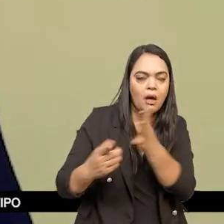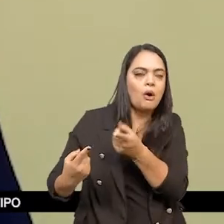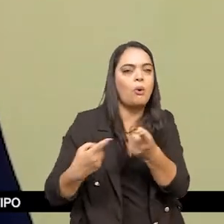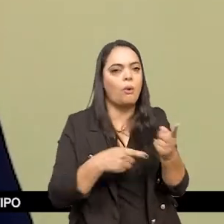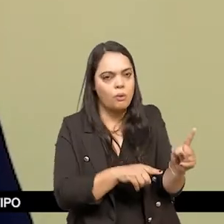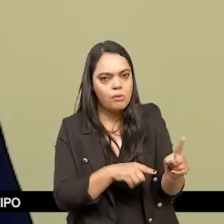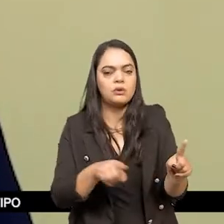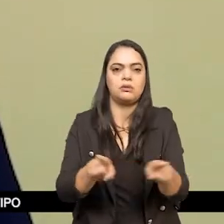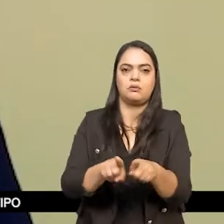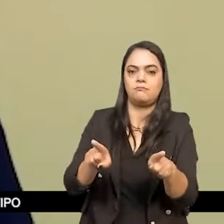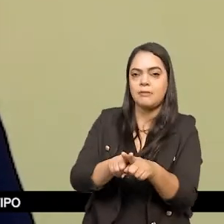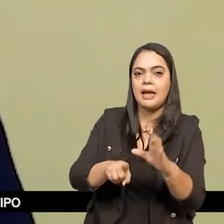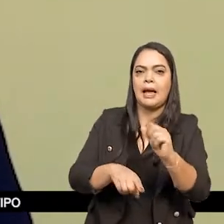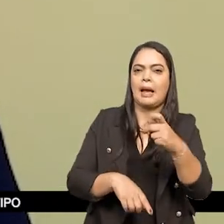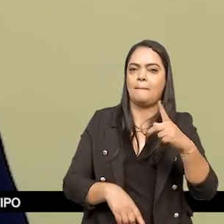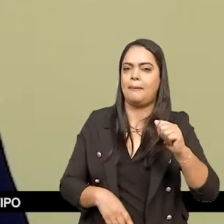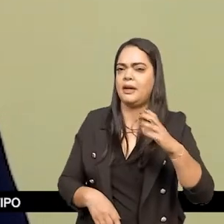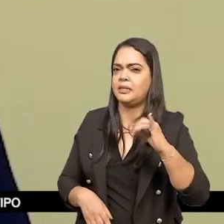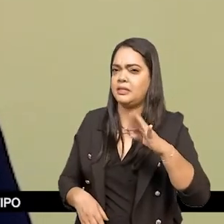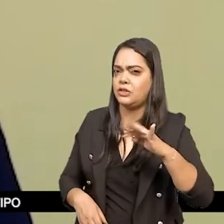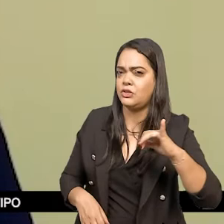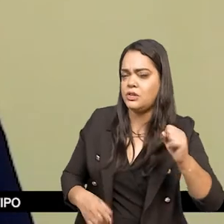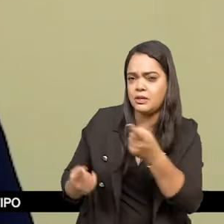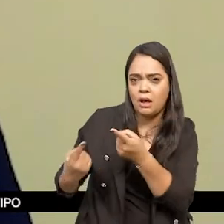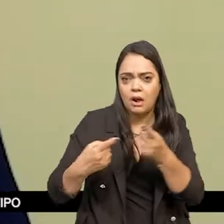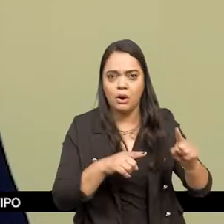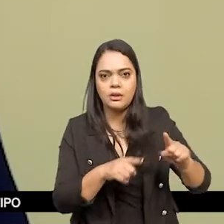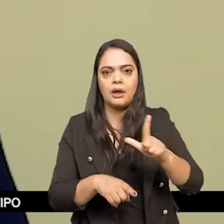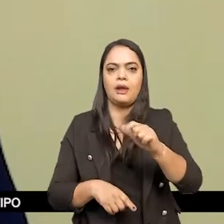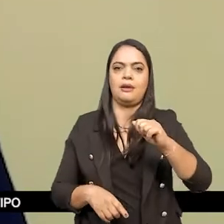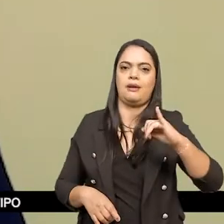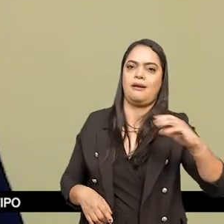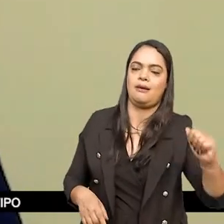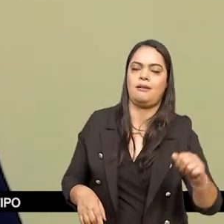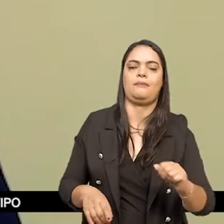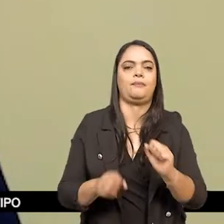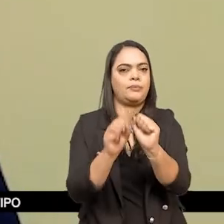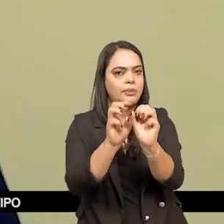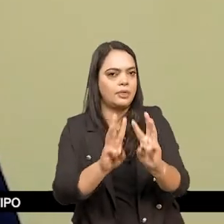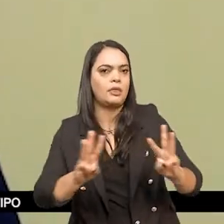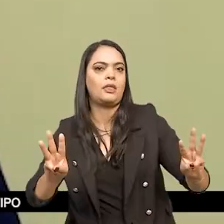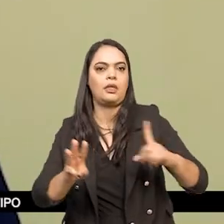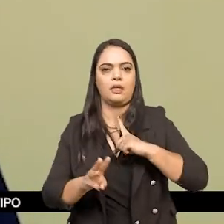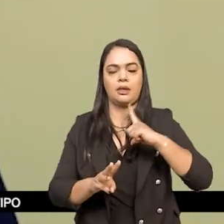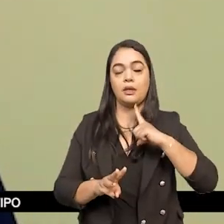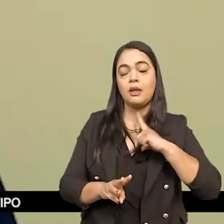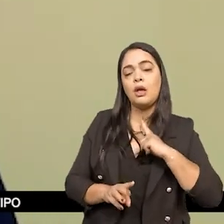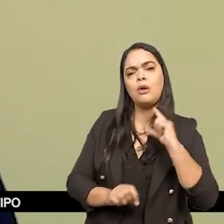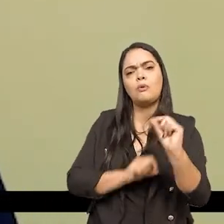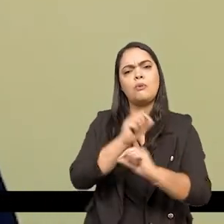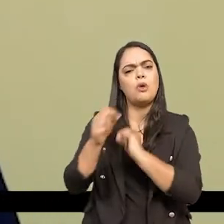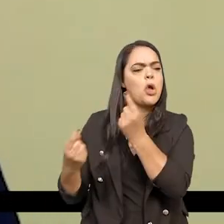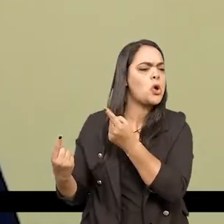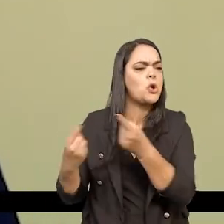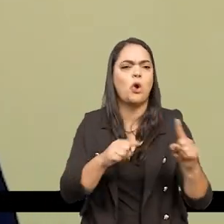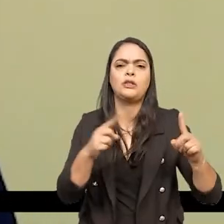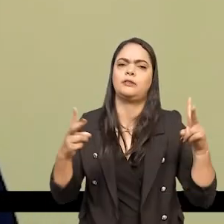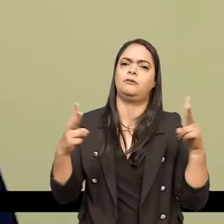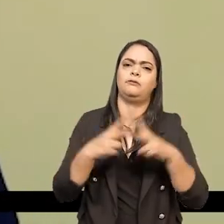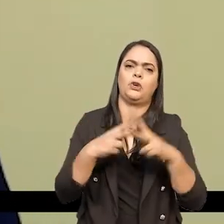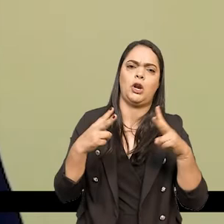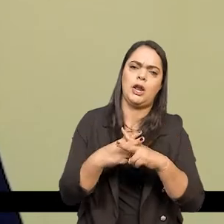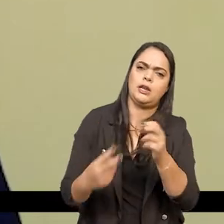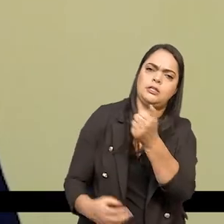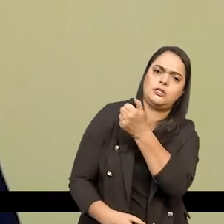anti-LGBTQ-fobia, anticapacitista e laica. O portal trabalha no combate a todo e qualquer tipo de